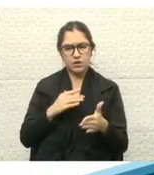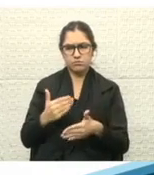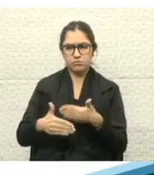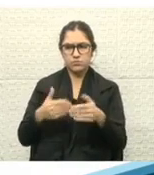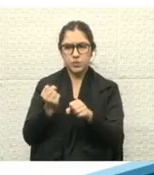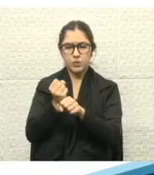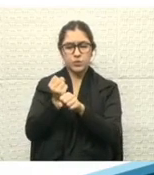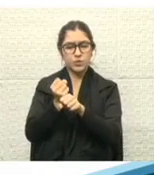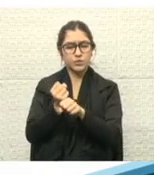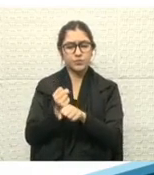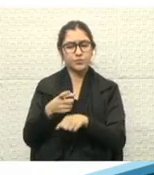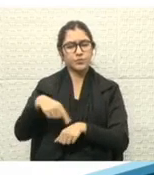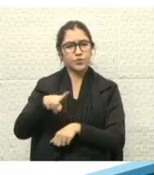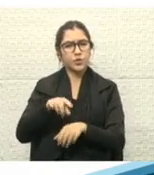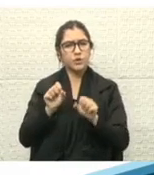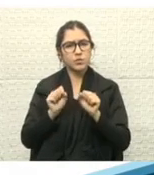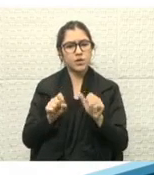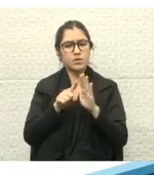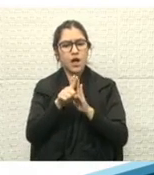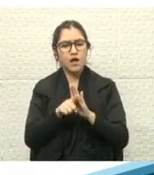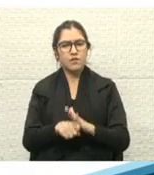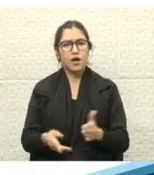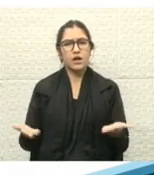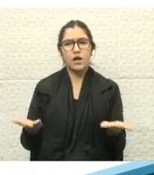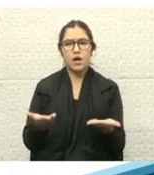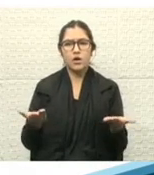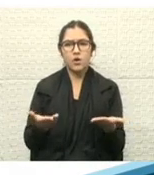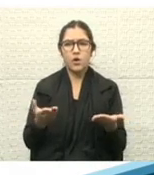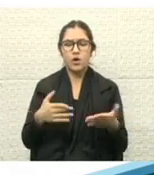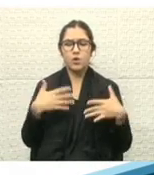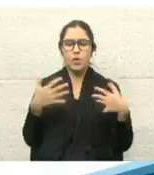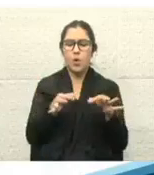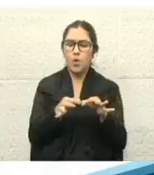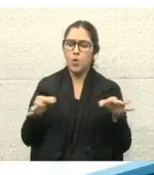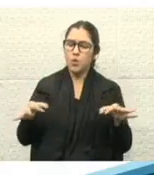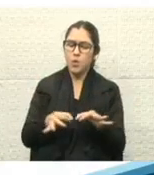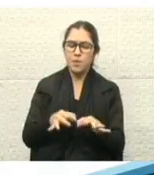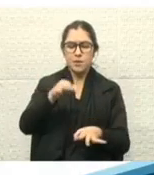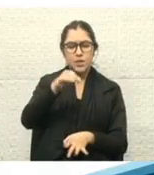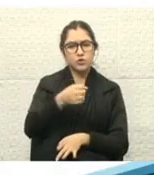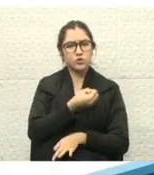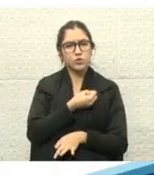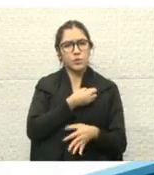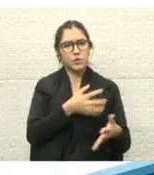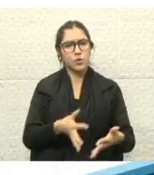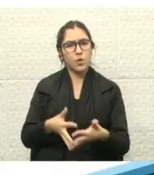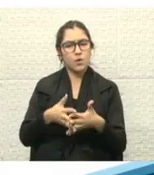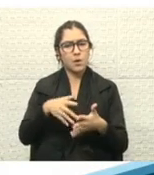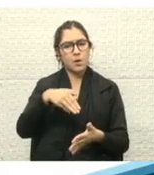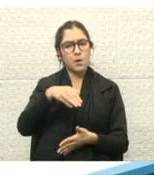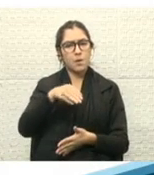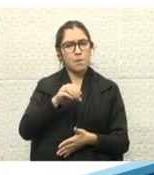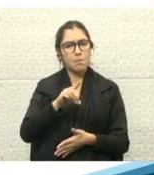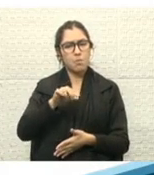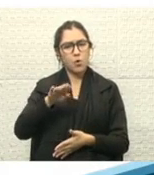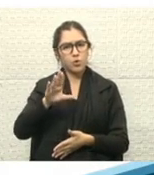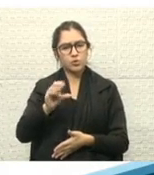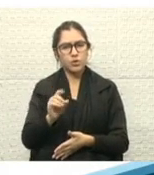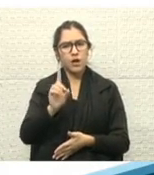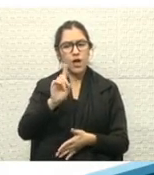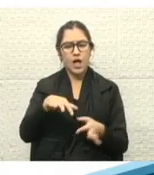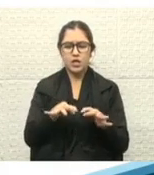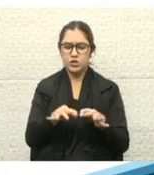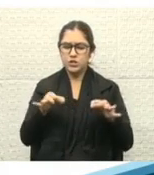construídos, nós podemos avaliar agora o comprimento do número complexo, o módulo do número complexo, que é